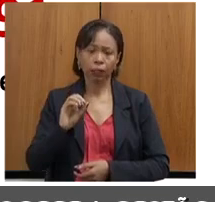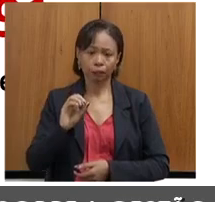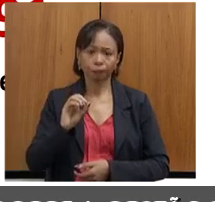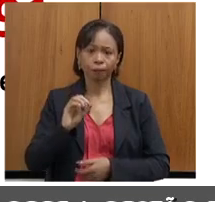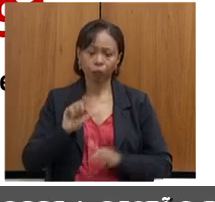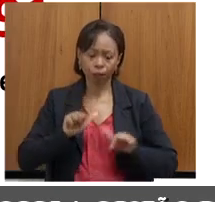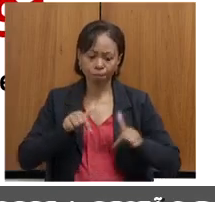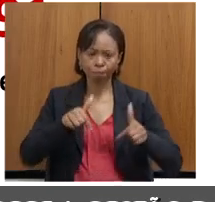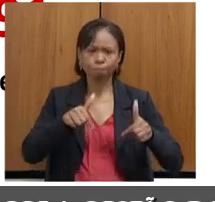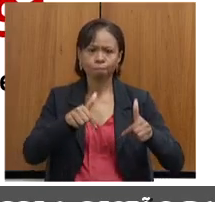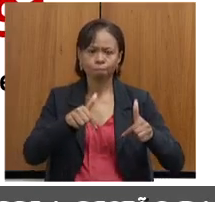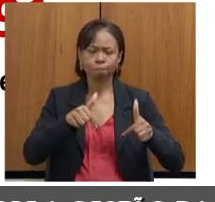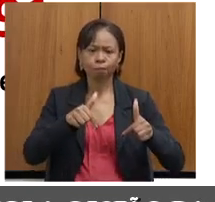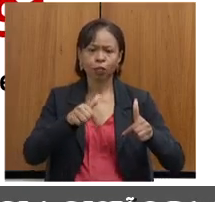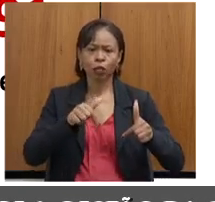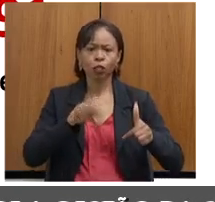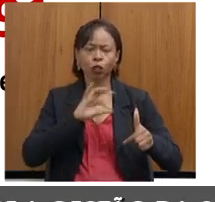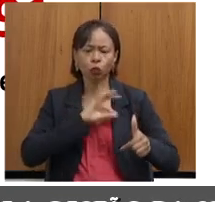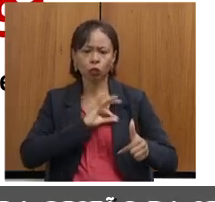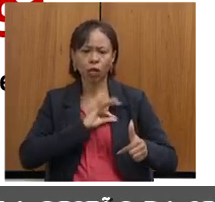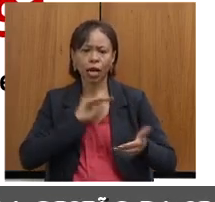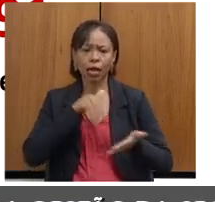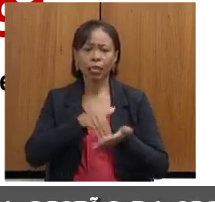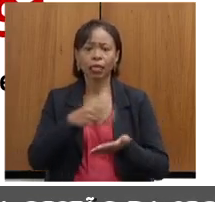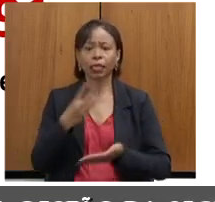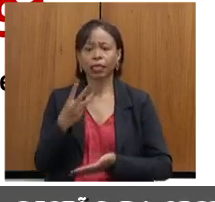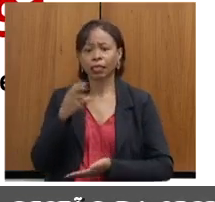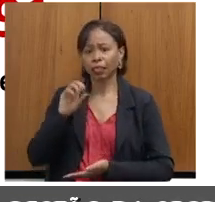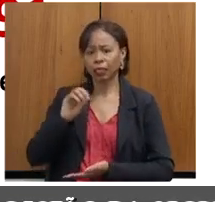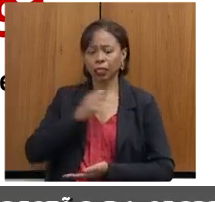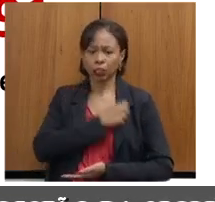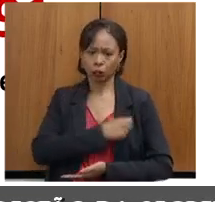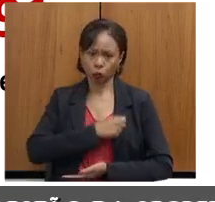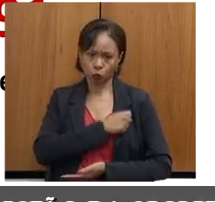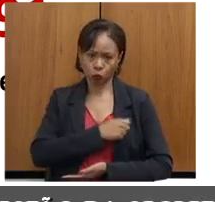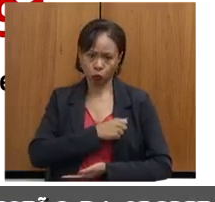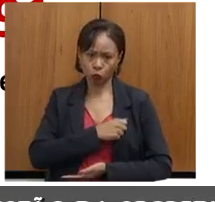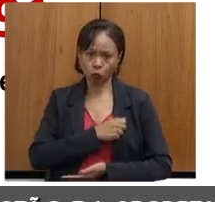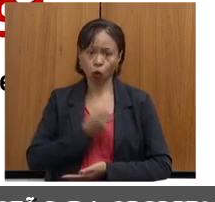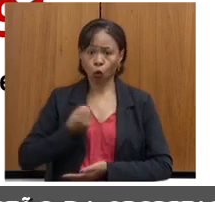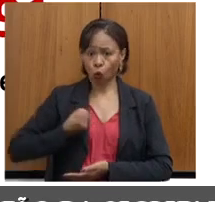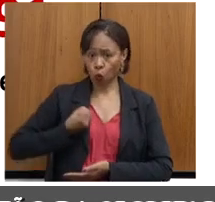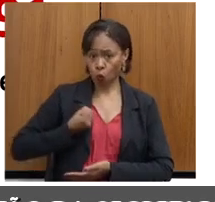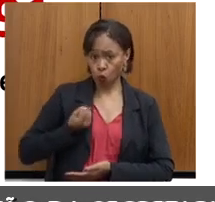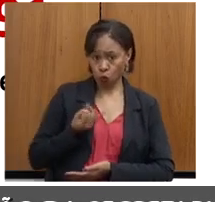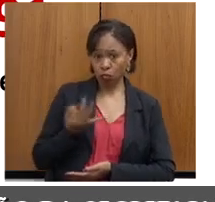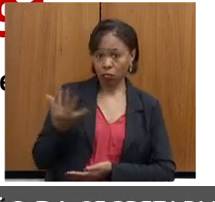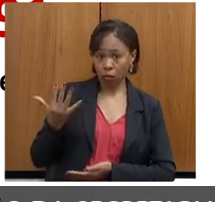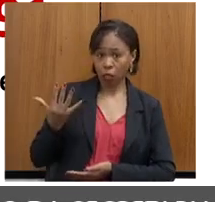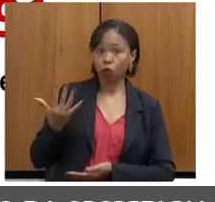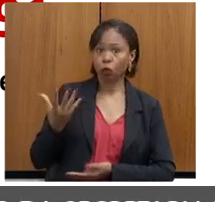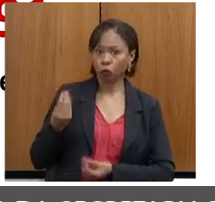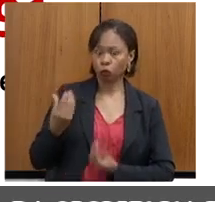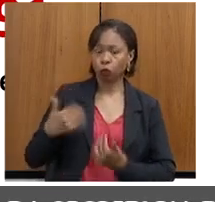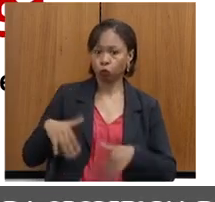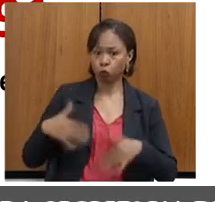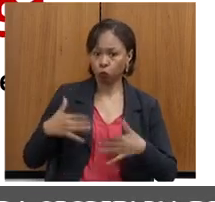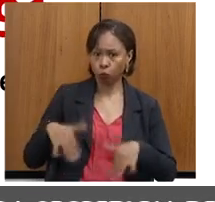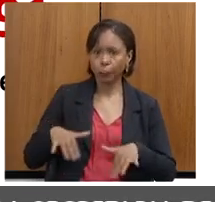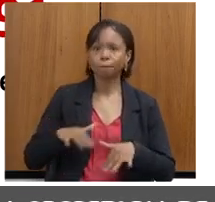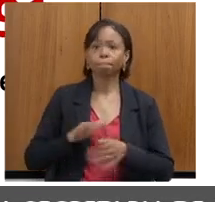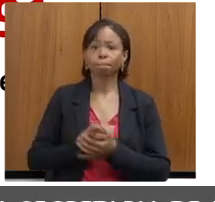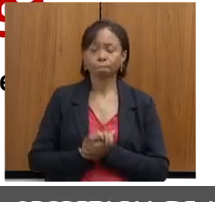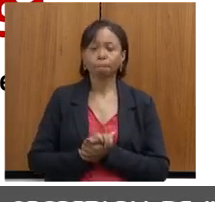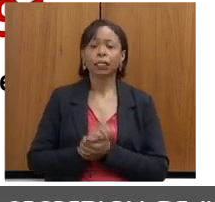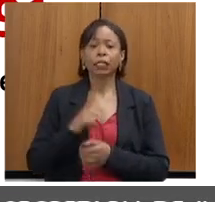operações realizadas até o dia trinta de agosto o número é verdadeiramente expressivo hoje nós